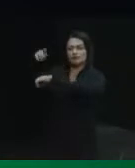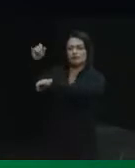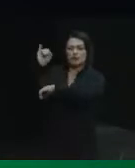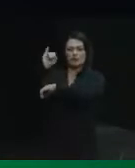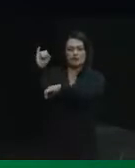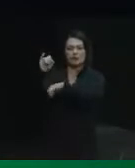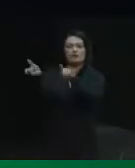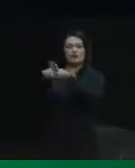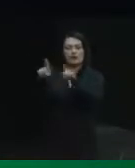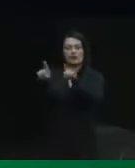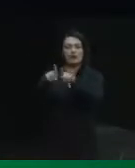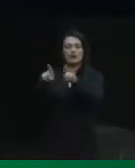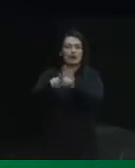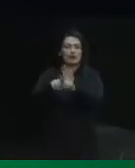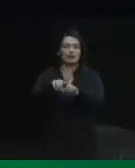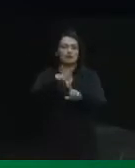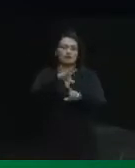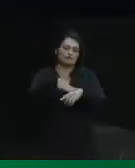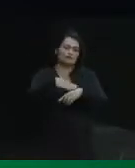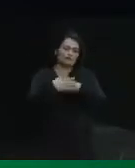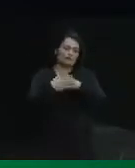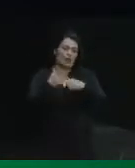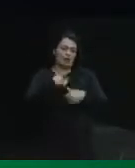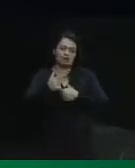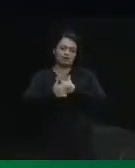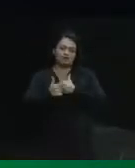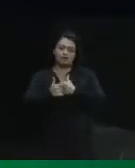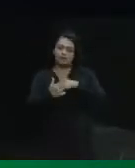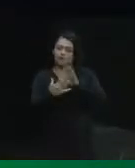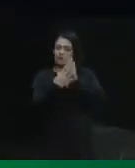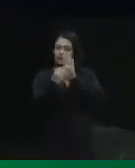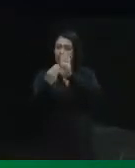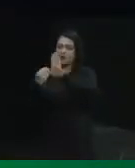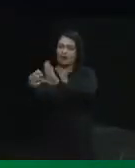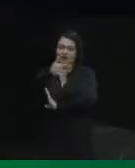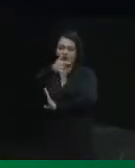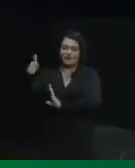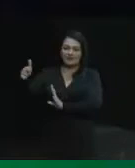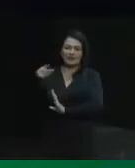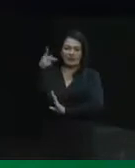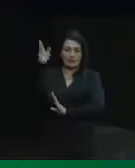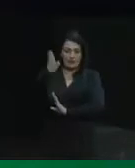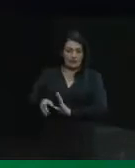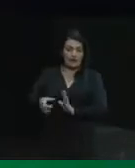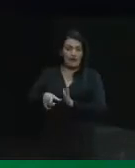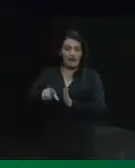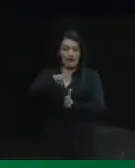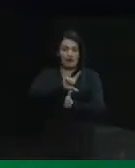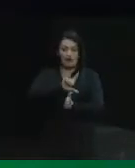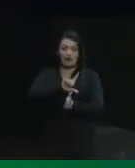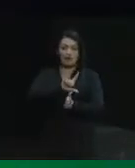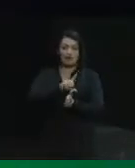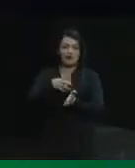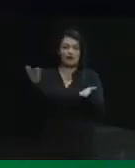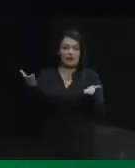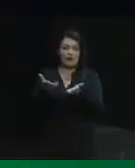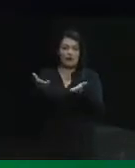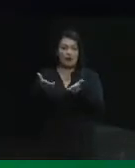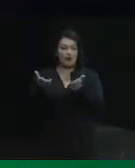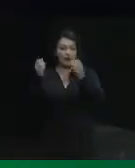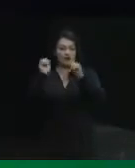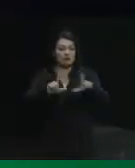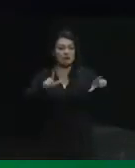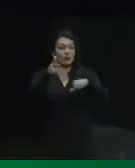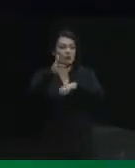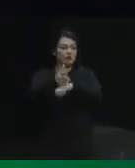nos noticiários do país e do mundo. Mas antes de chamá-lo ao palco, convidamos a todos a assistirem o